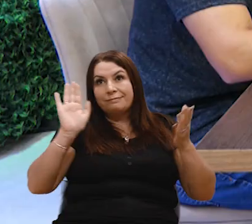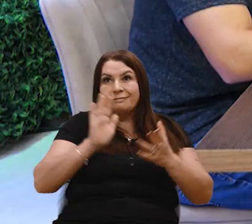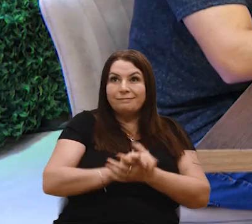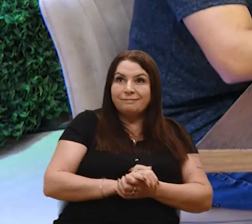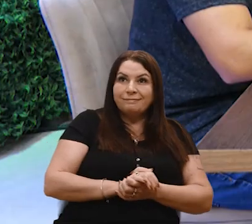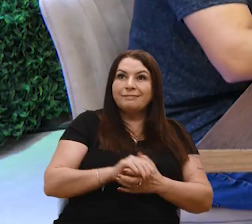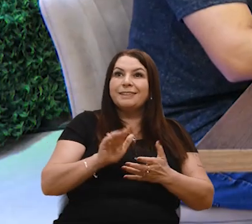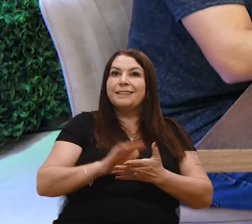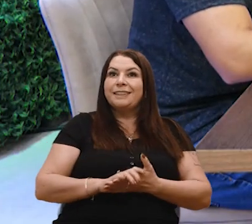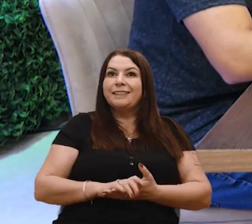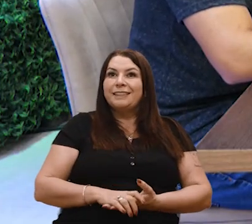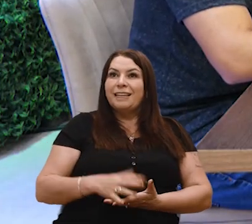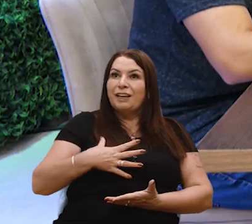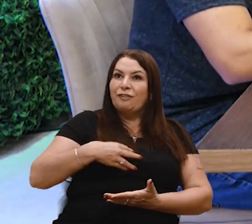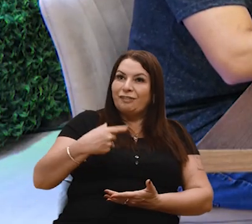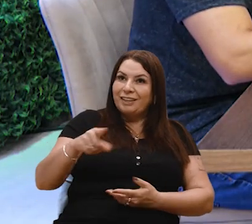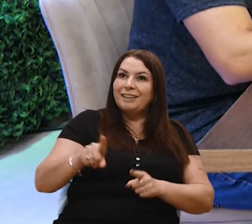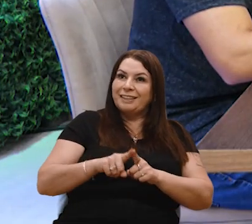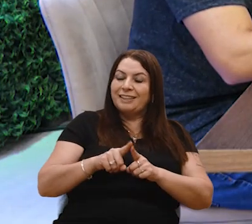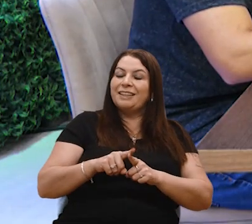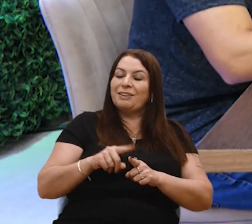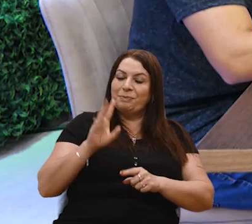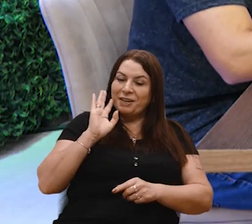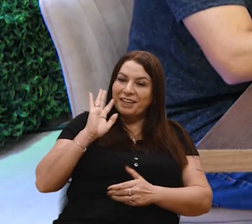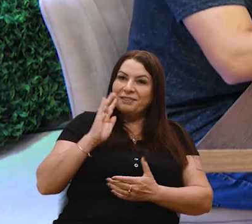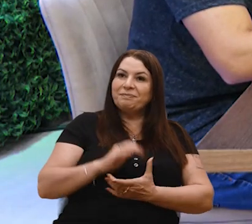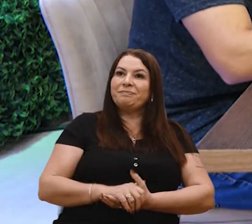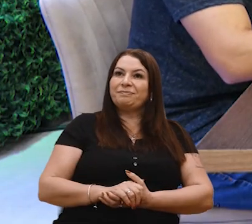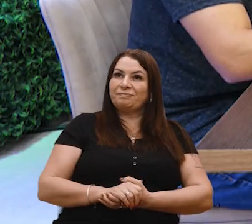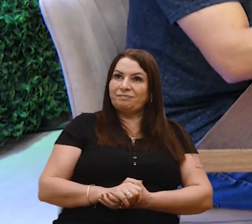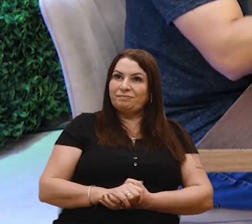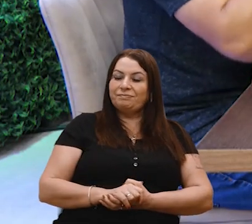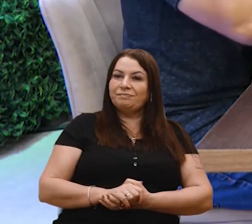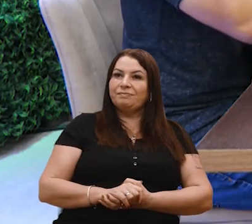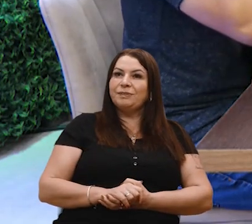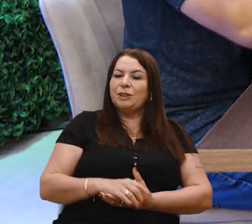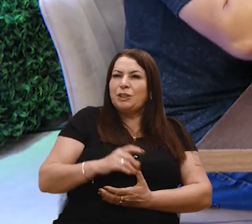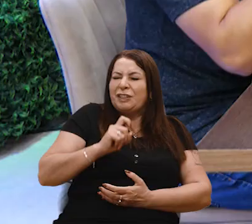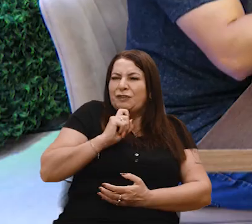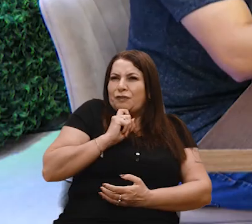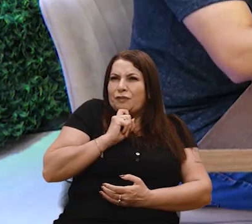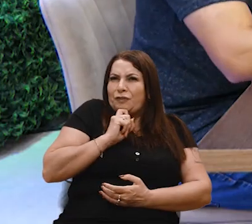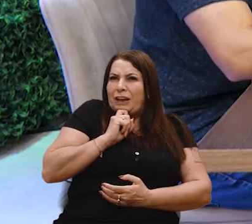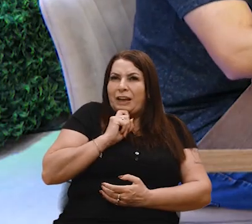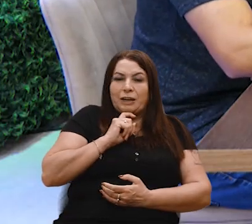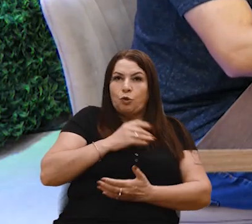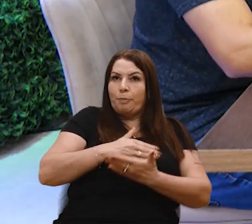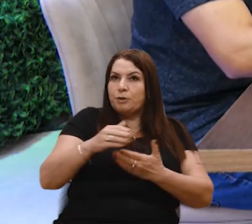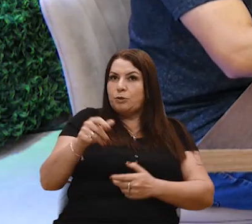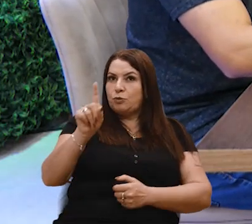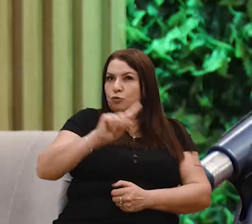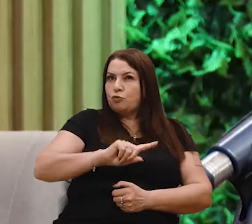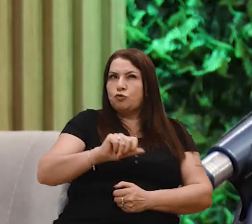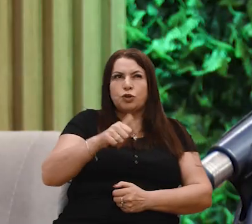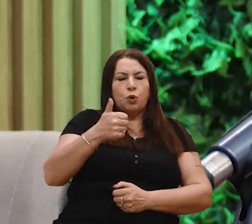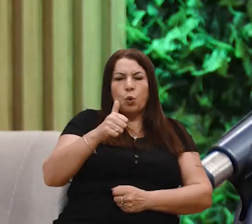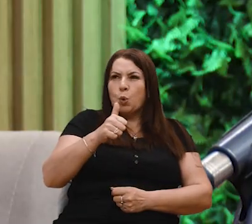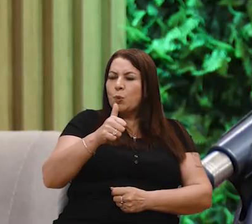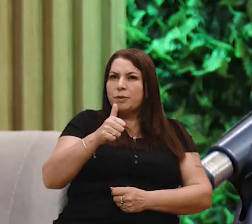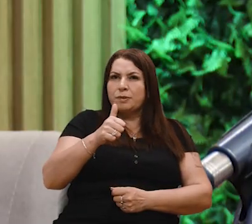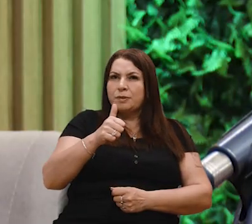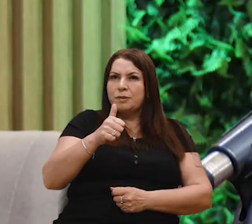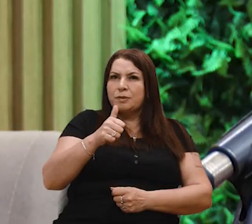diz ela. A Helena, sim, minha filha. A filha. Sim, é bem bacana. Eu corri, tipo, inverno. Eu peguei o inverno inteiro. Eu comecei dia